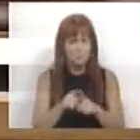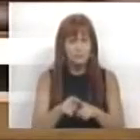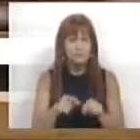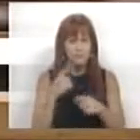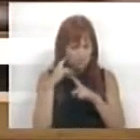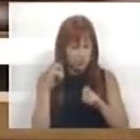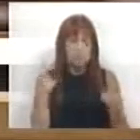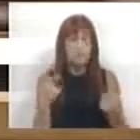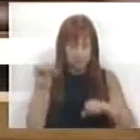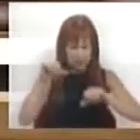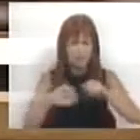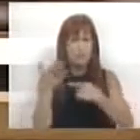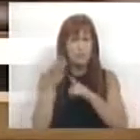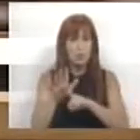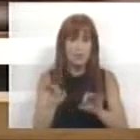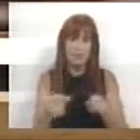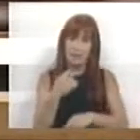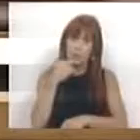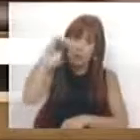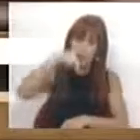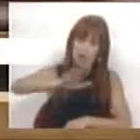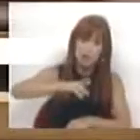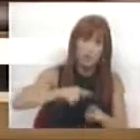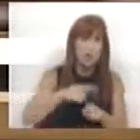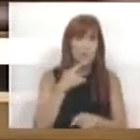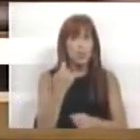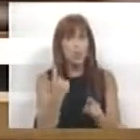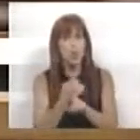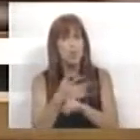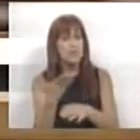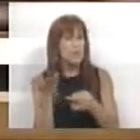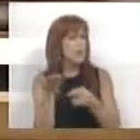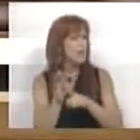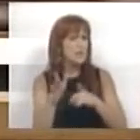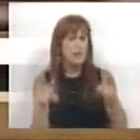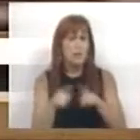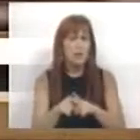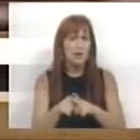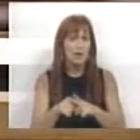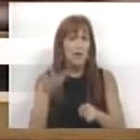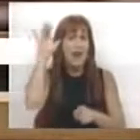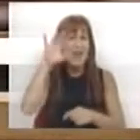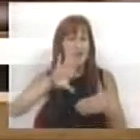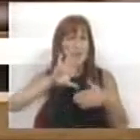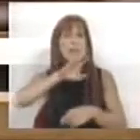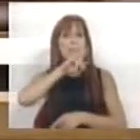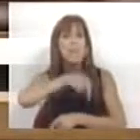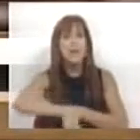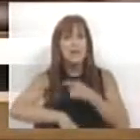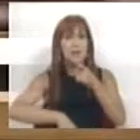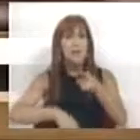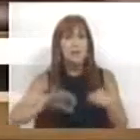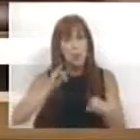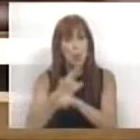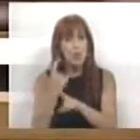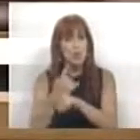sido detectado este químico, por exemplo, como já aqui foi dito, em muitos produtos, como por exemplo no leite materno e até